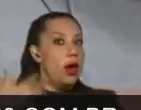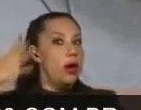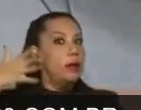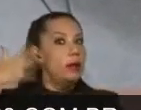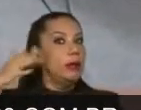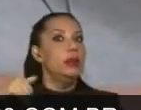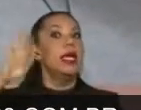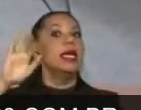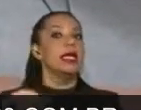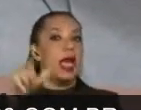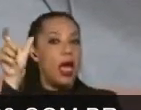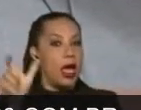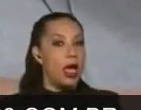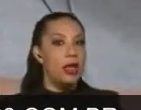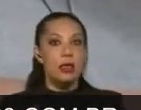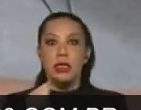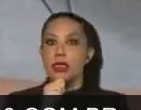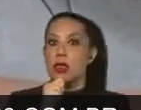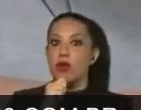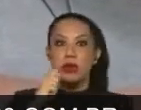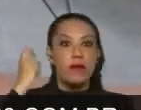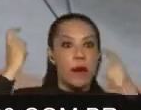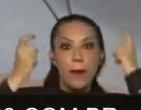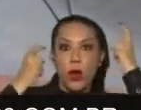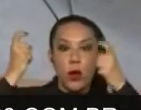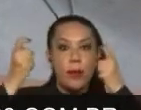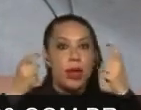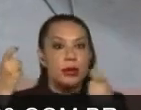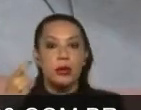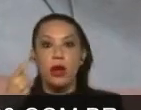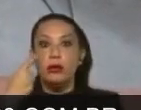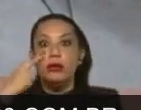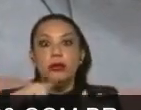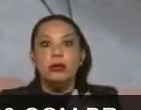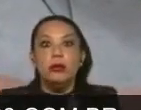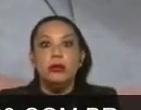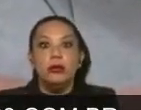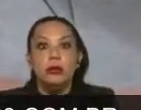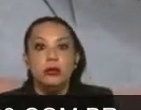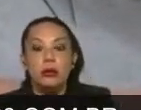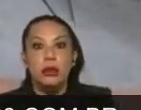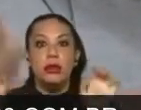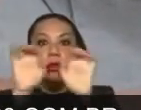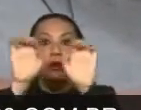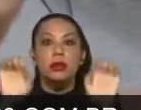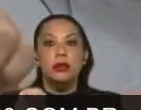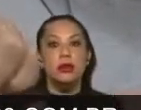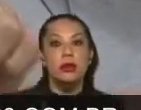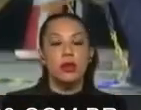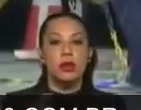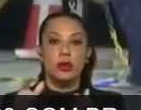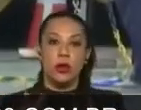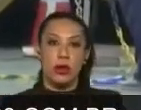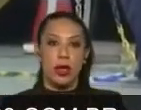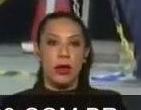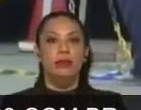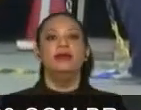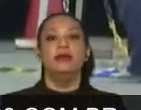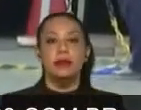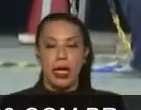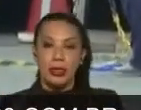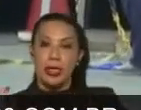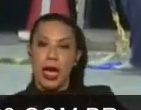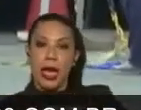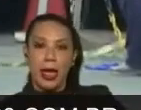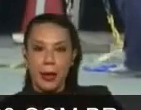planejou o evento, que não teve a menor preocupação de se atentar com as questões de segurança do local. A CETESB,